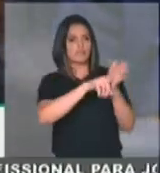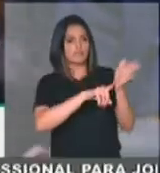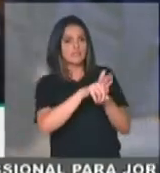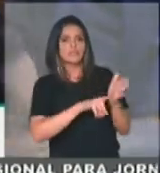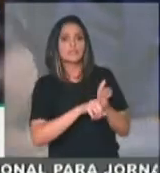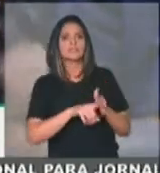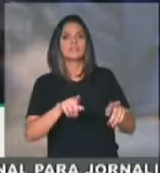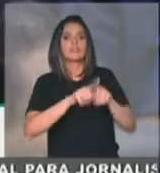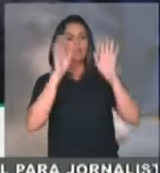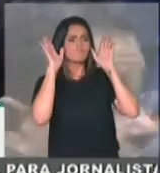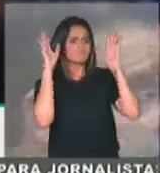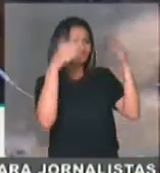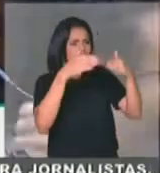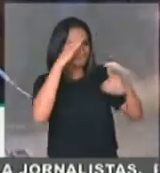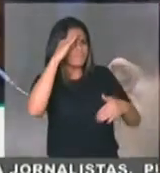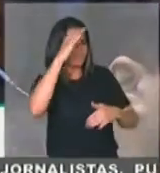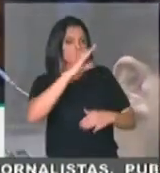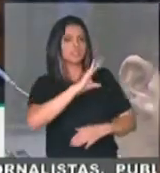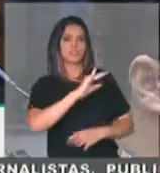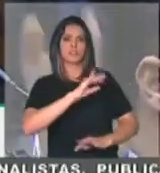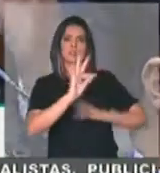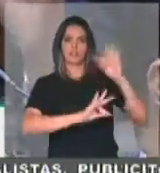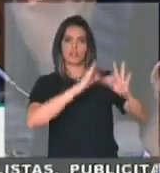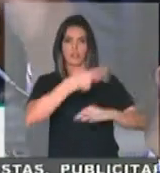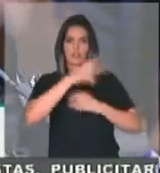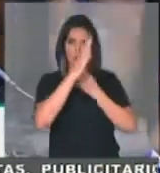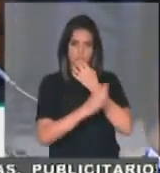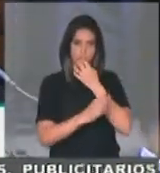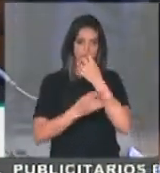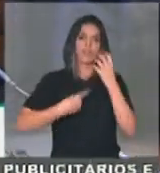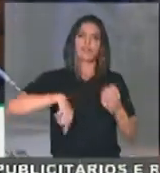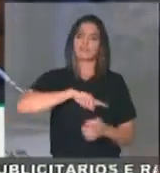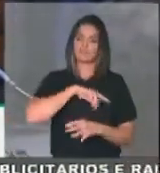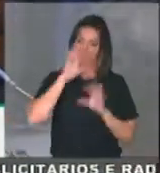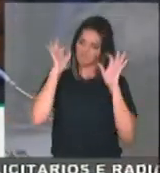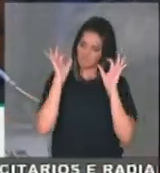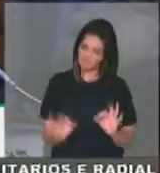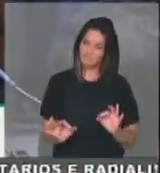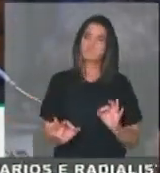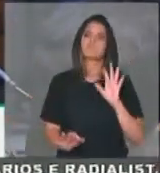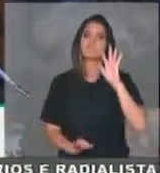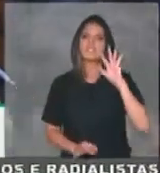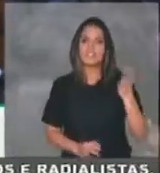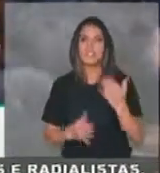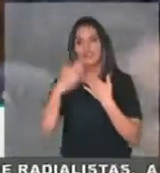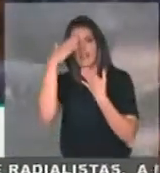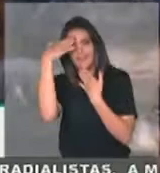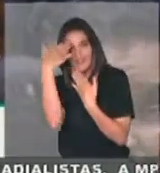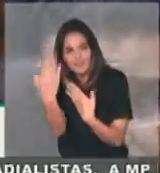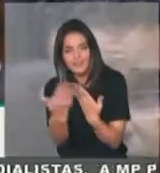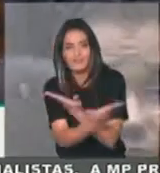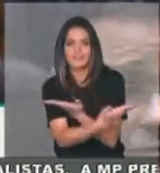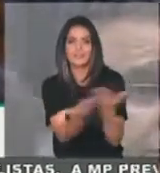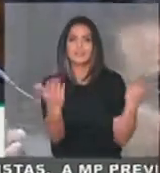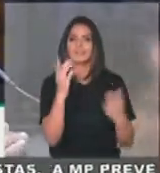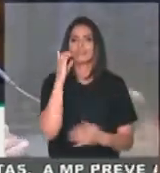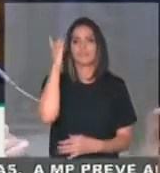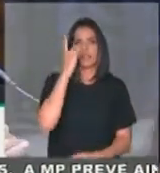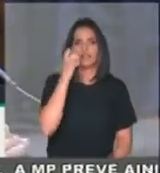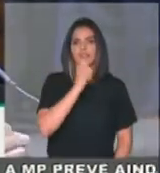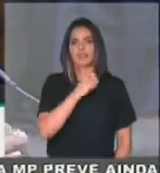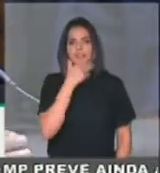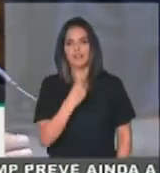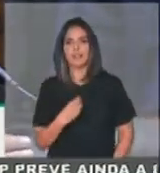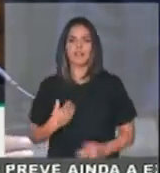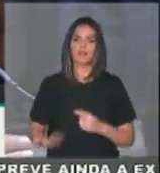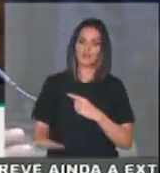priorização da ciência e tecnologia no nosso país. O Parlamento acerta com essa decisão. Quero agradecer todos os deputados e deputadas